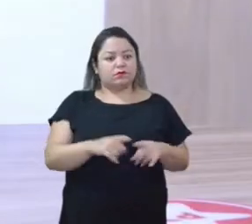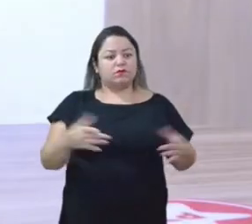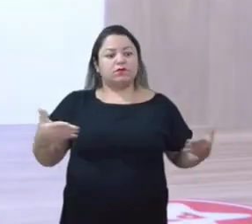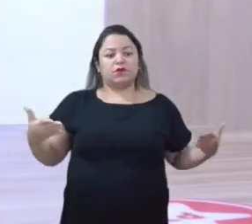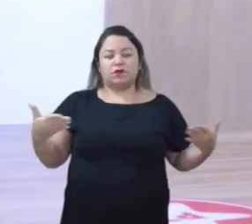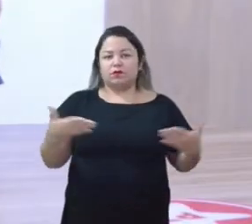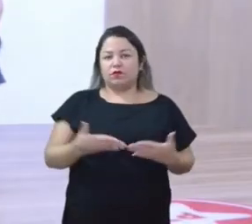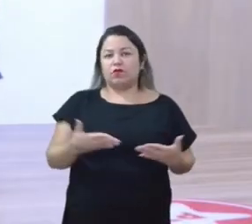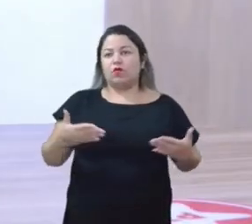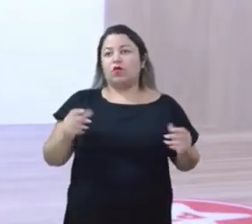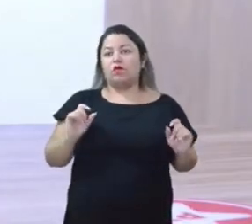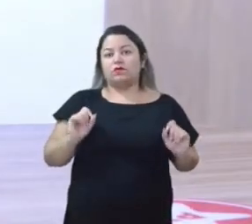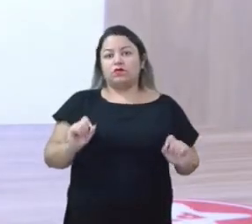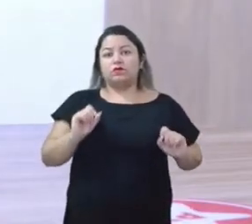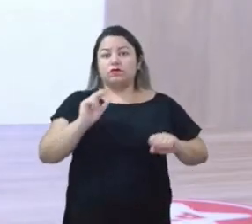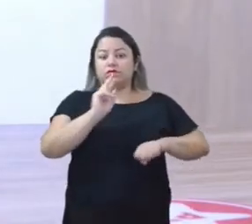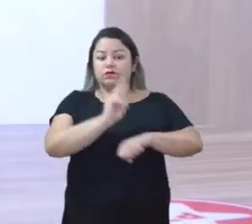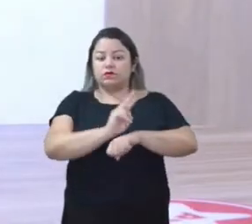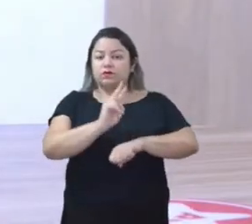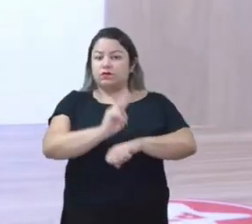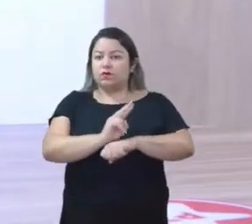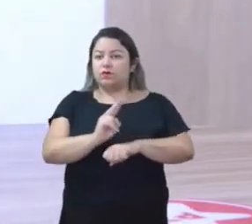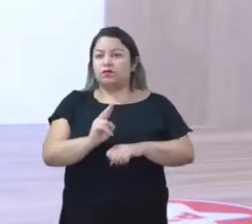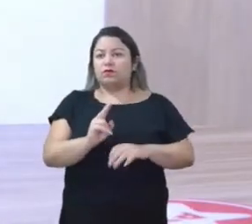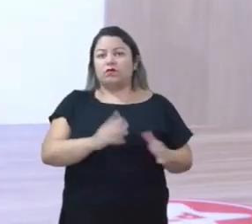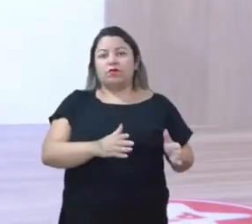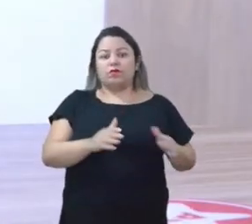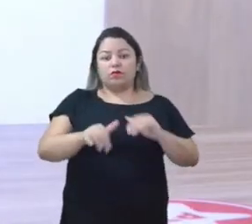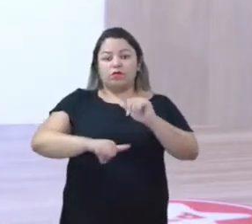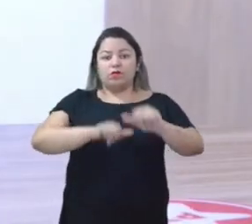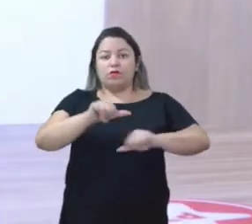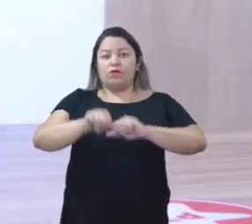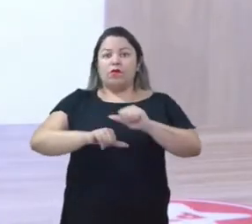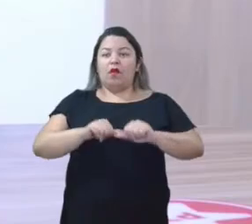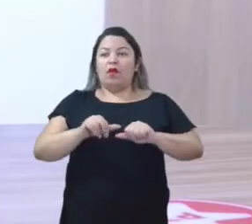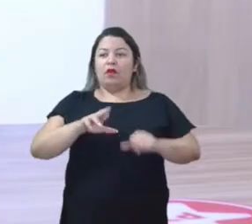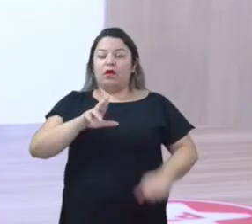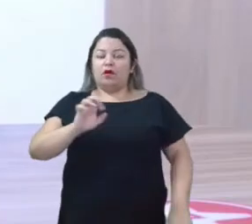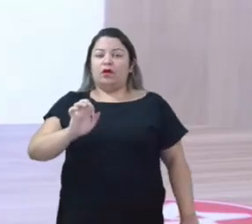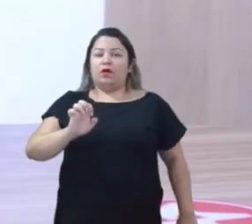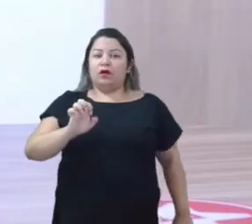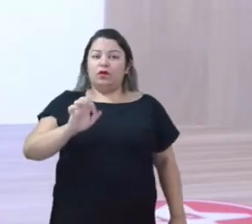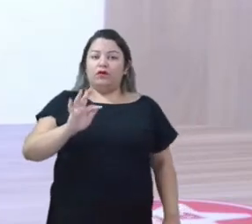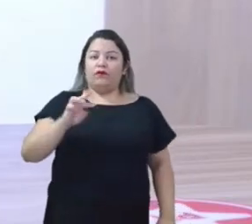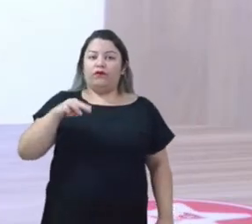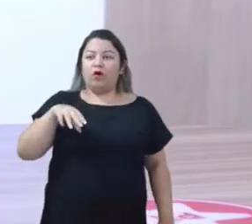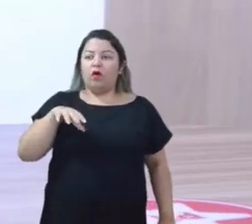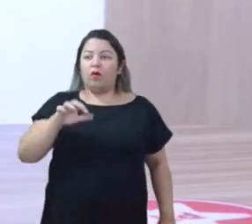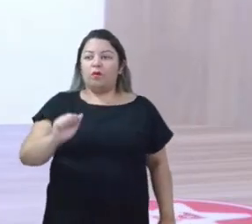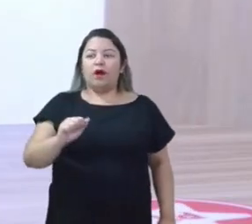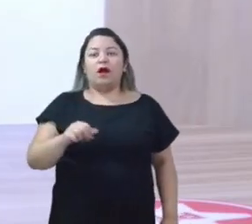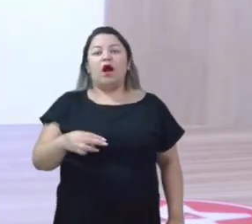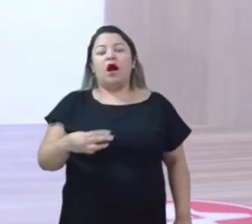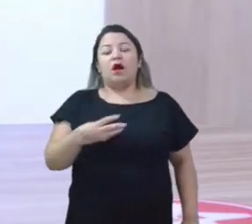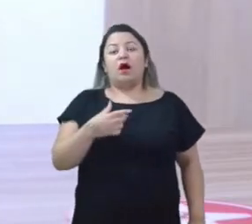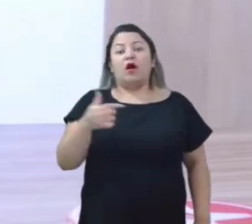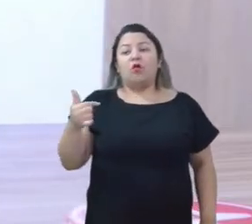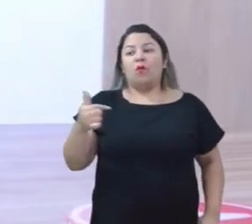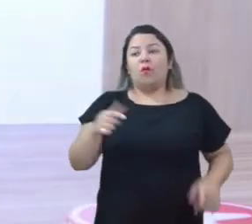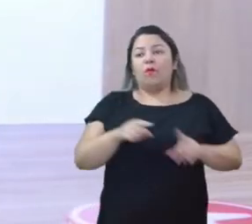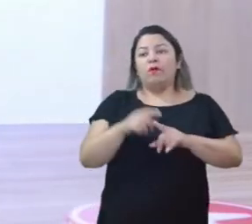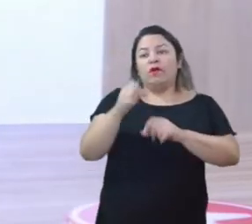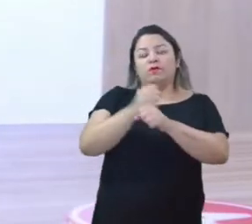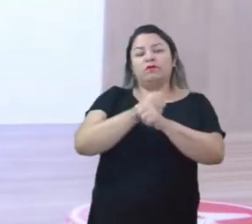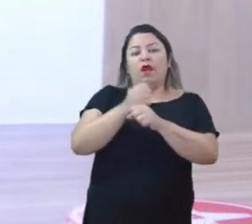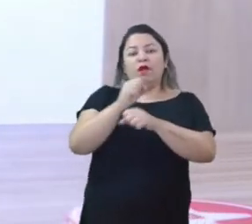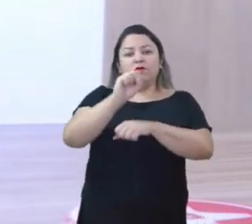que hoje eu defendo, como nós fizemos uma transição na reforma tributária de 2026 a 32, 8 anos. Então